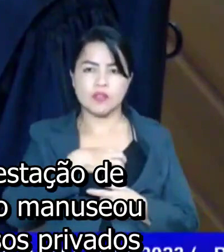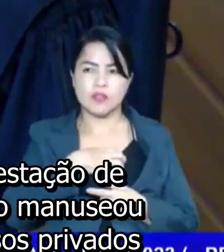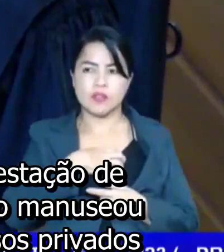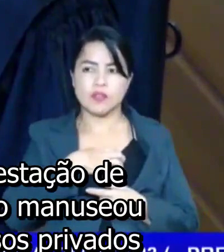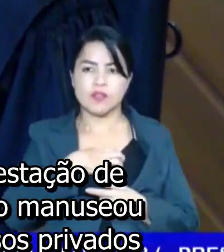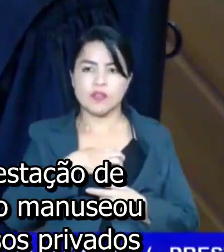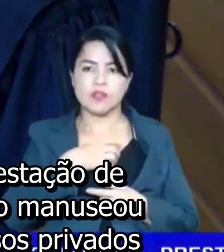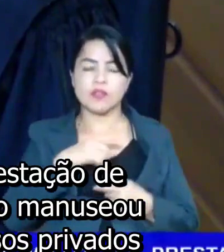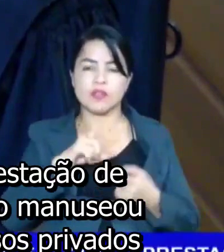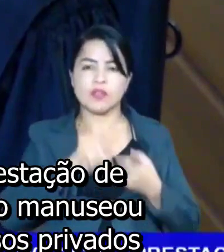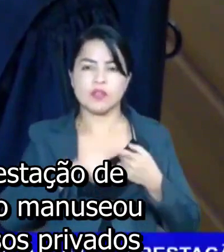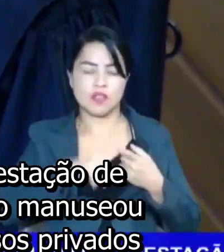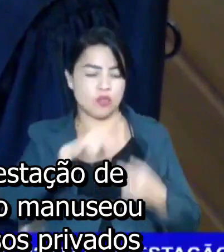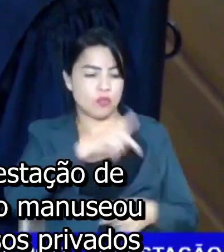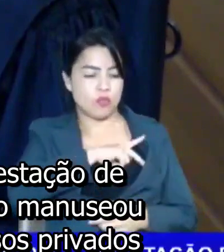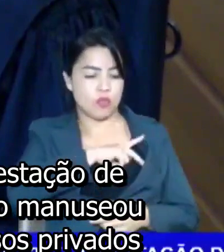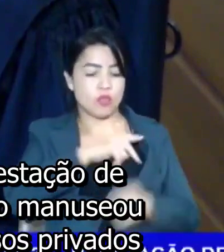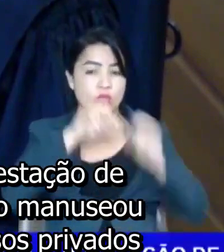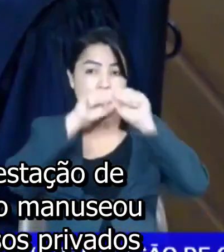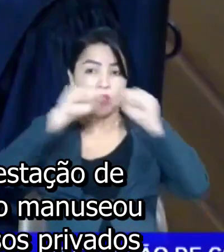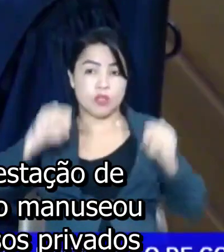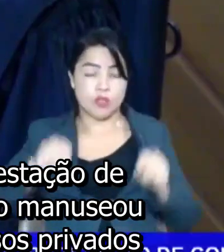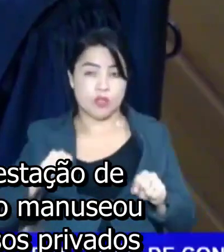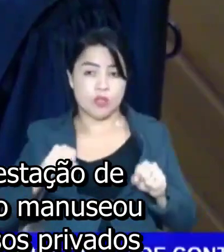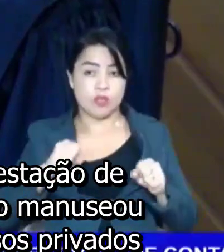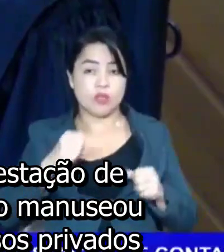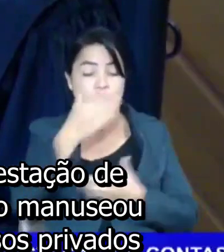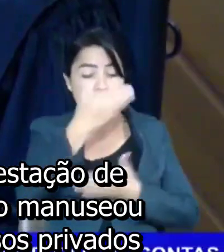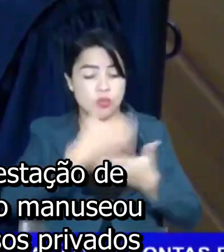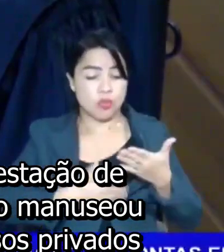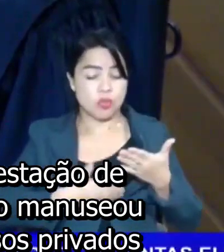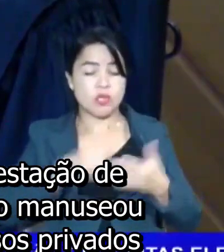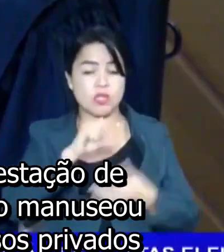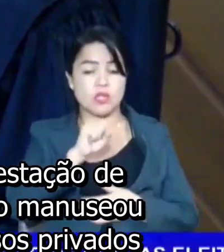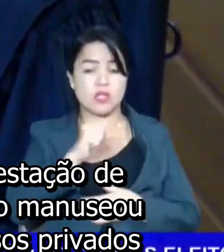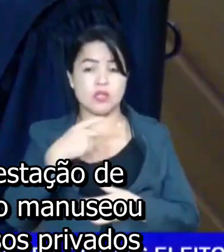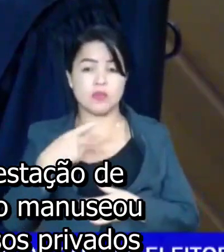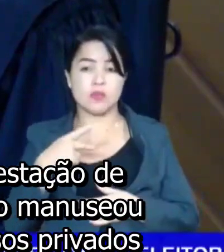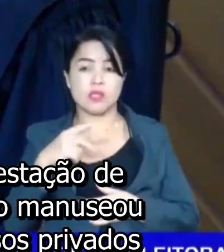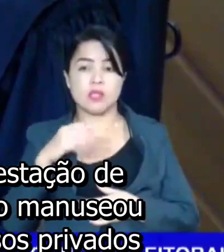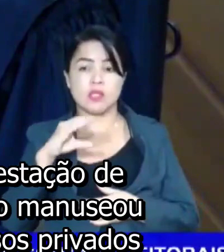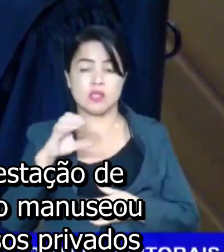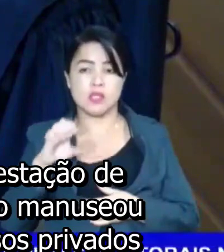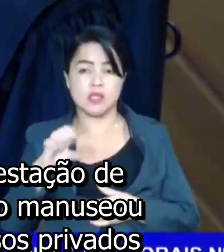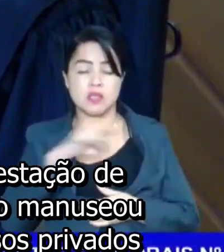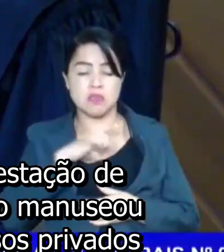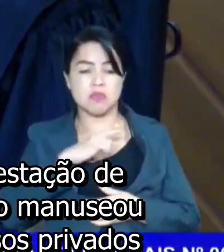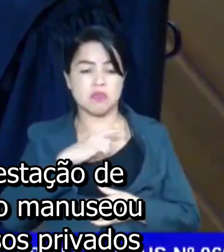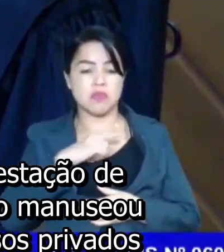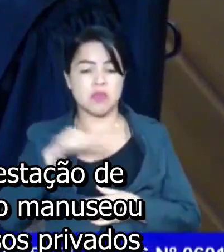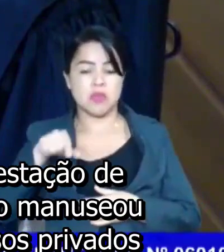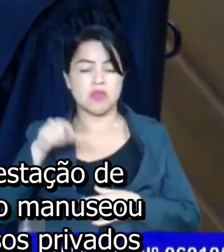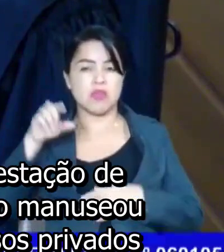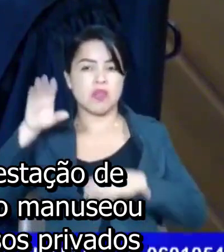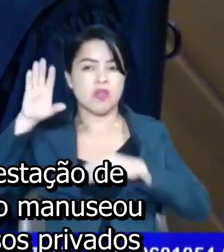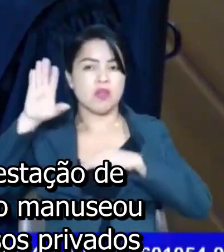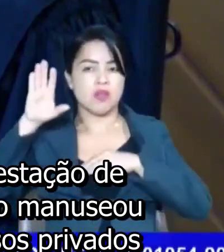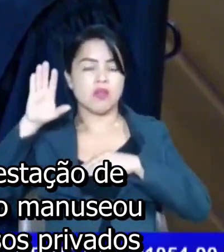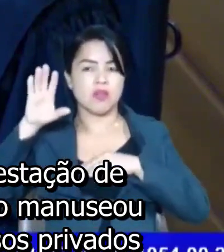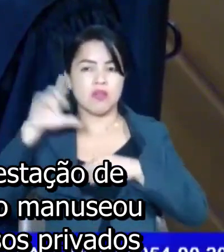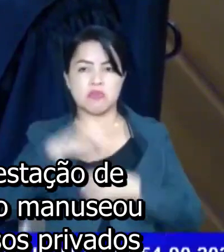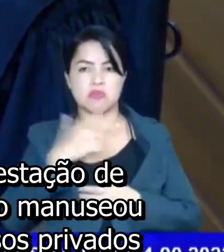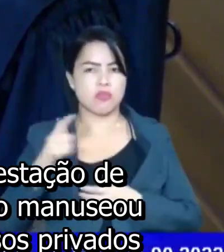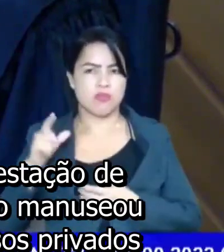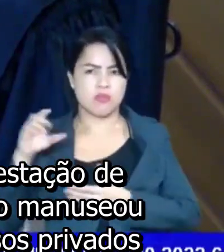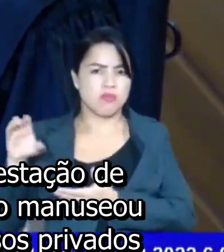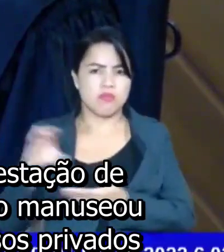públicos do Sistema de Prestação de Contas Eleitorais, SPCE, constata-se que o candidato não manuseou recursos de